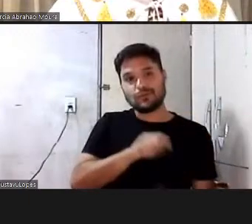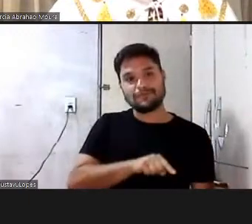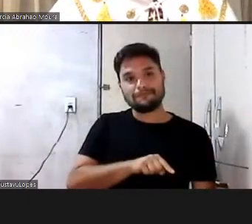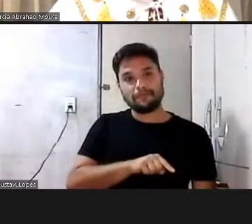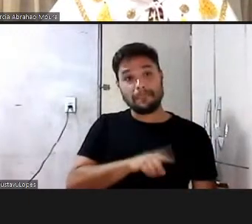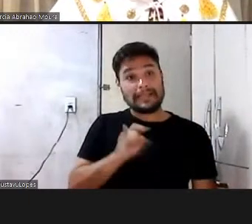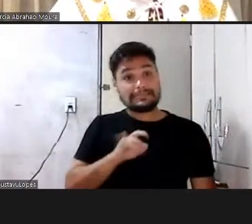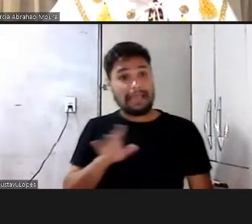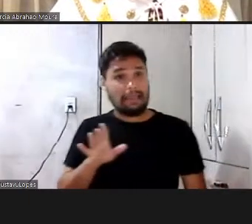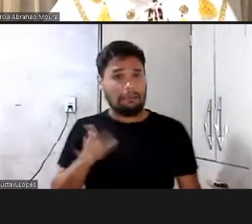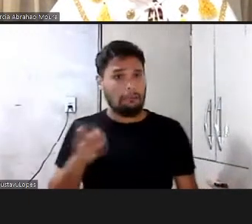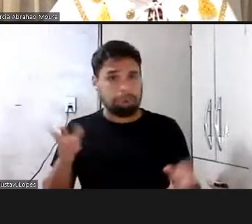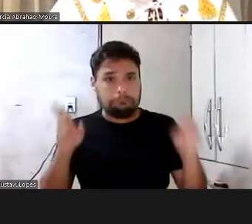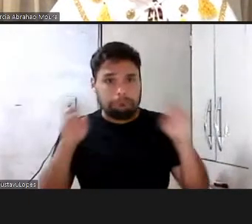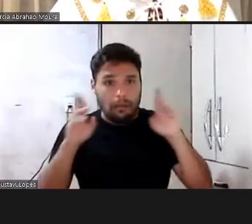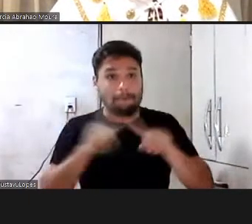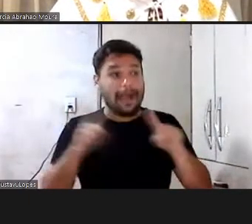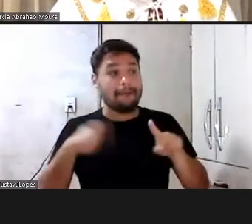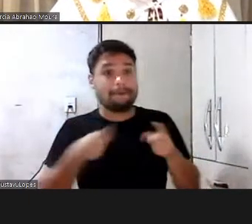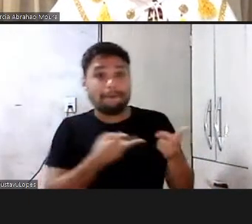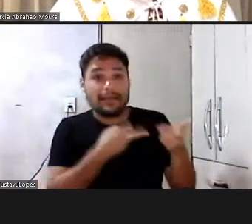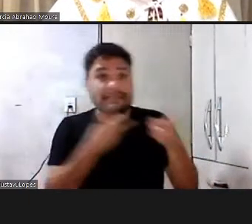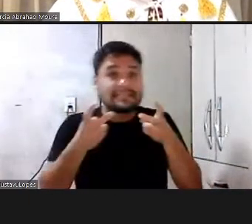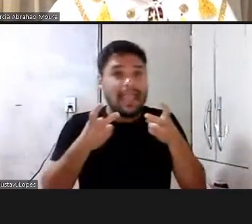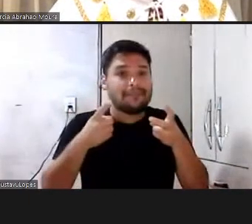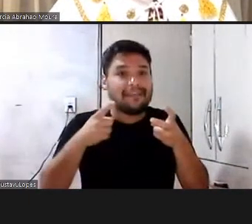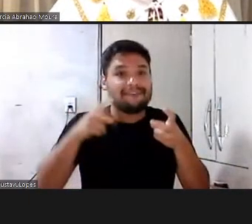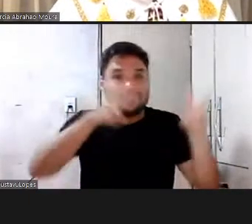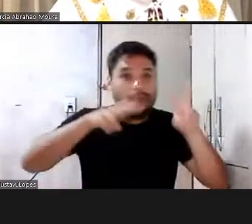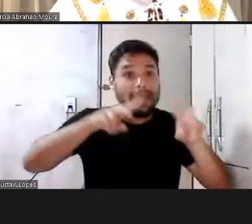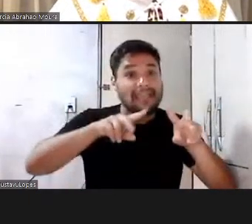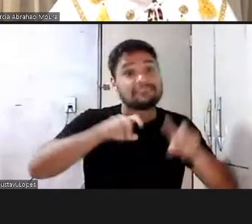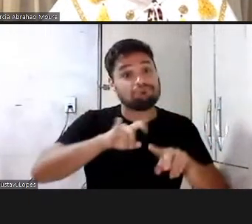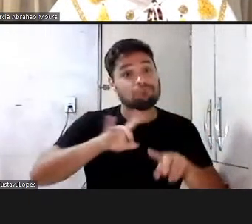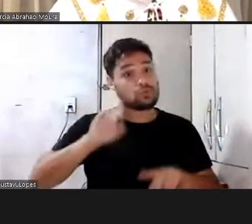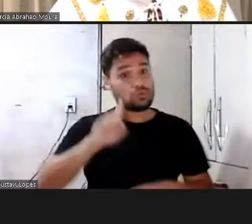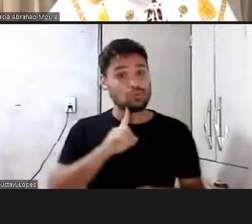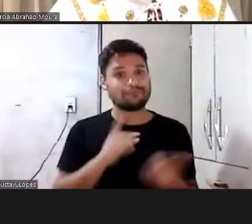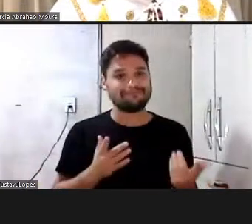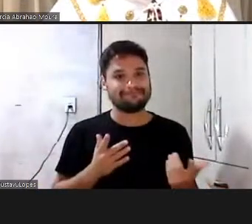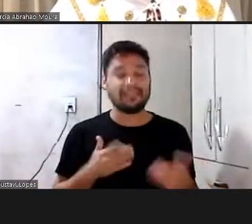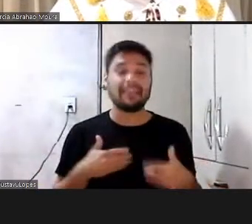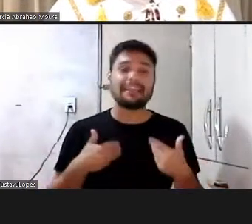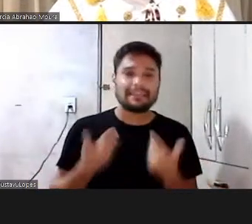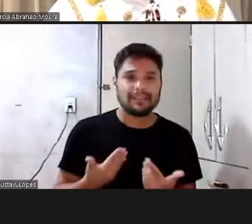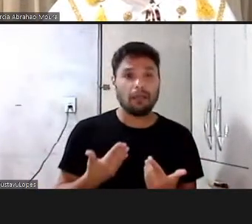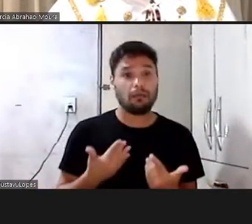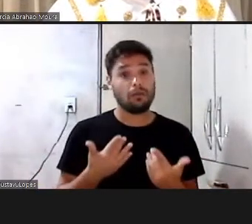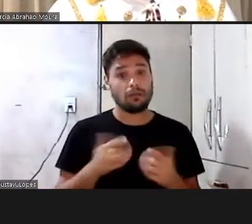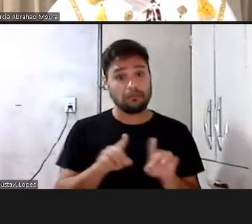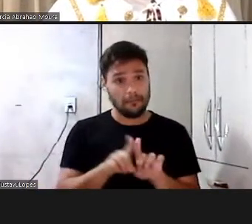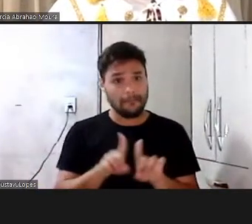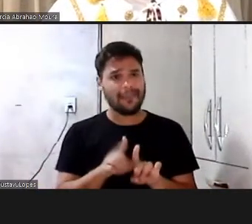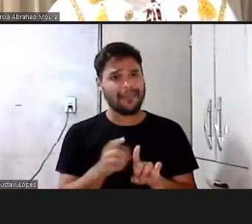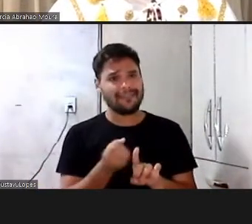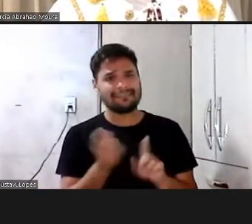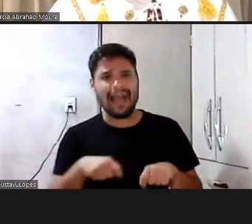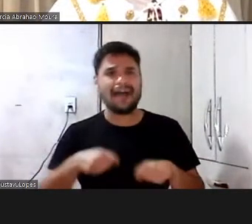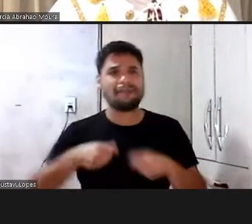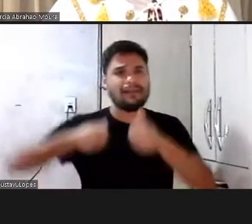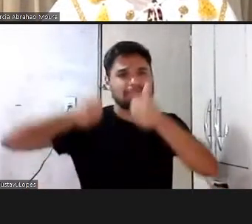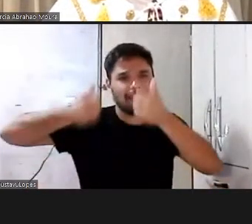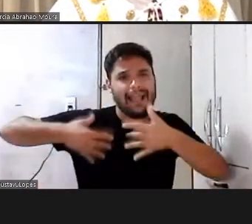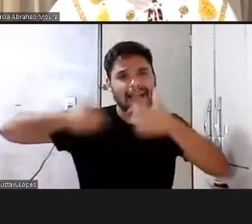ou percebe visualmente, no caso das crianças surdas. Muito mais poderia ser dito para reconhecer e